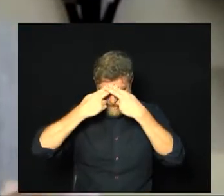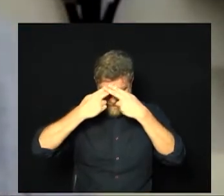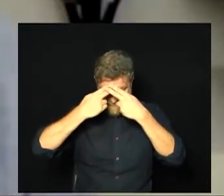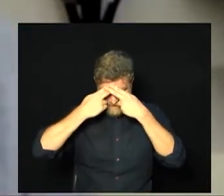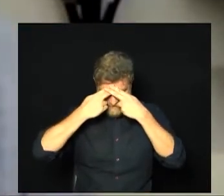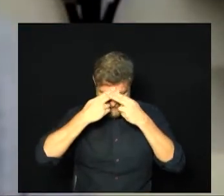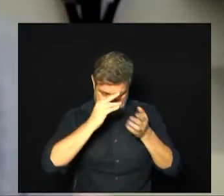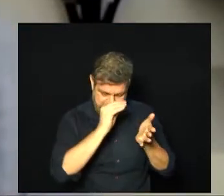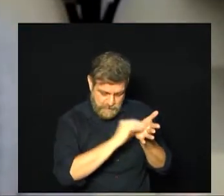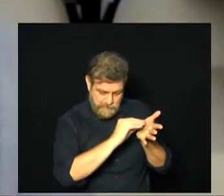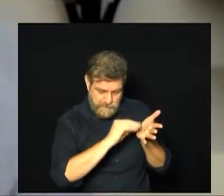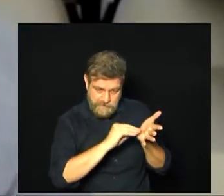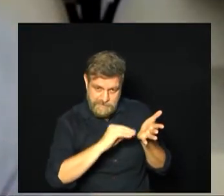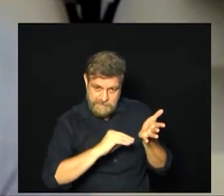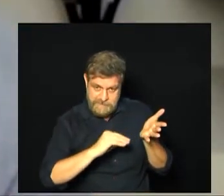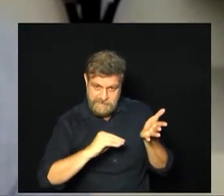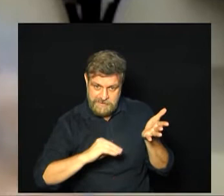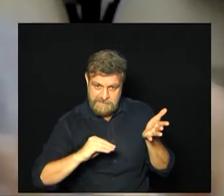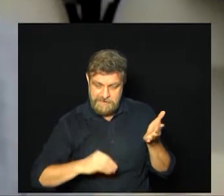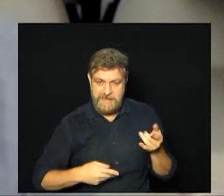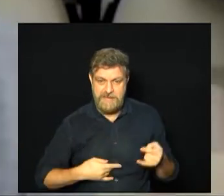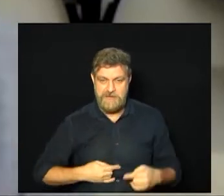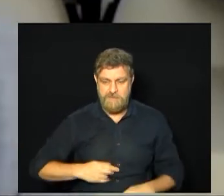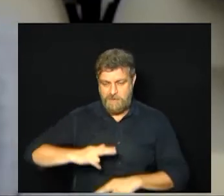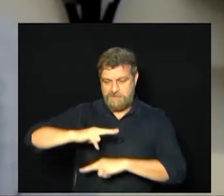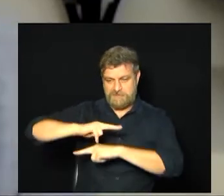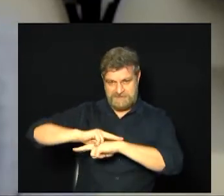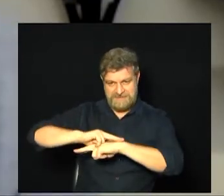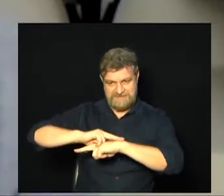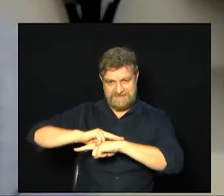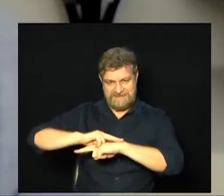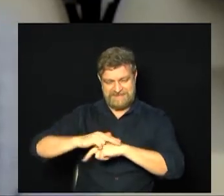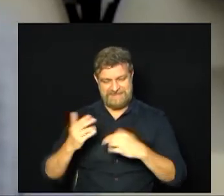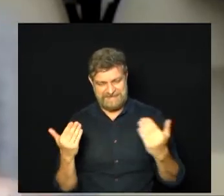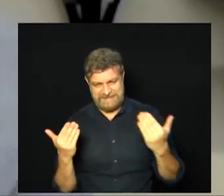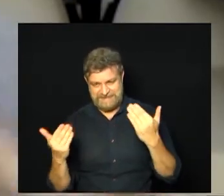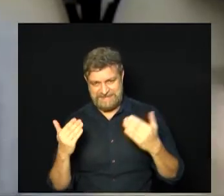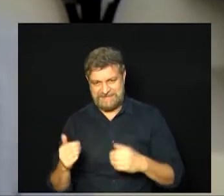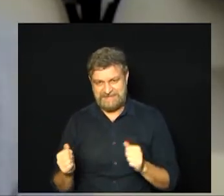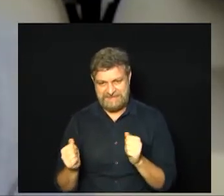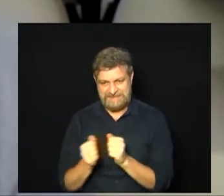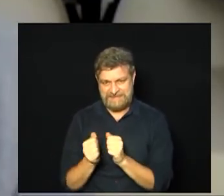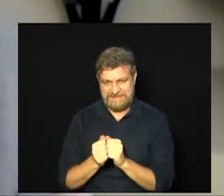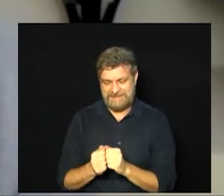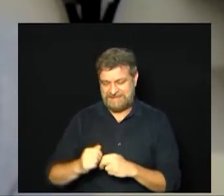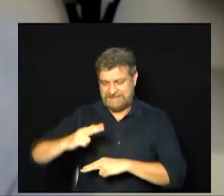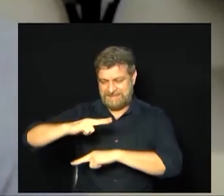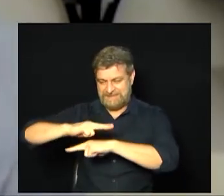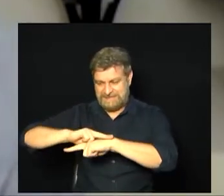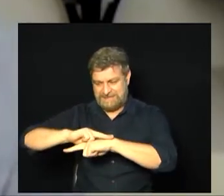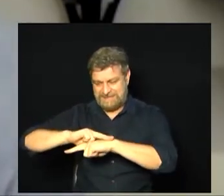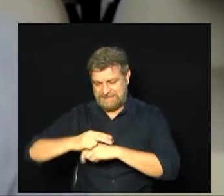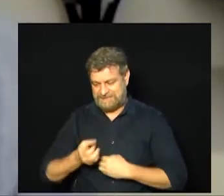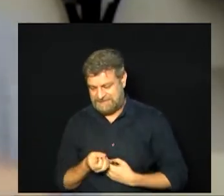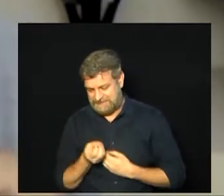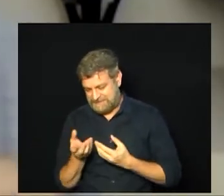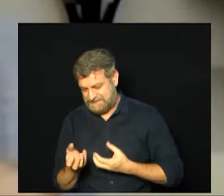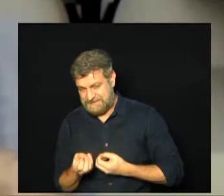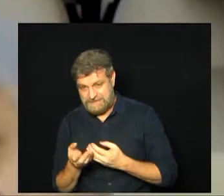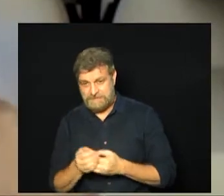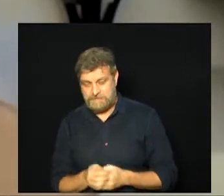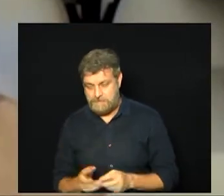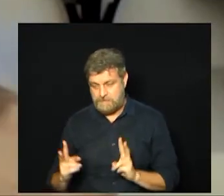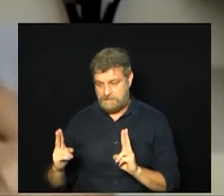e vou no divã para tratar isso com meu analista, com muita ironia. E no